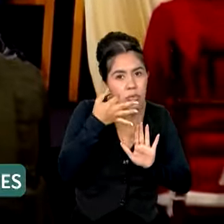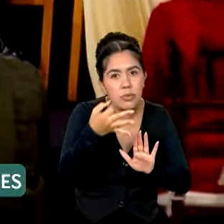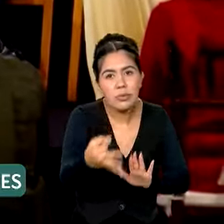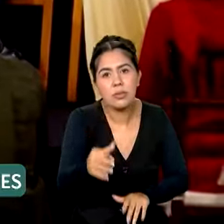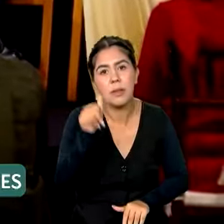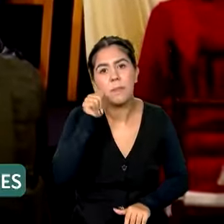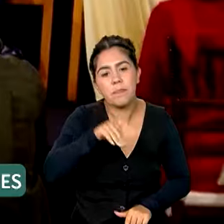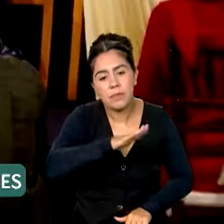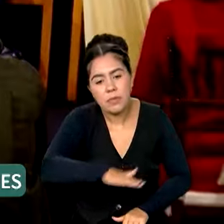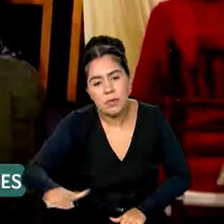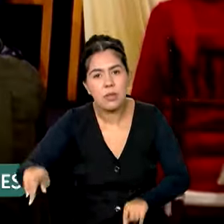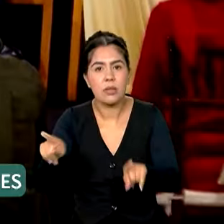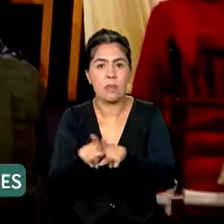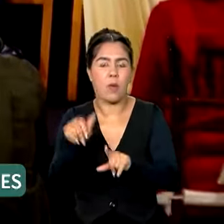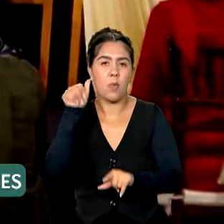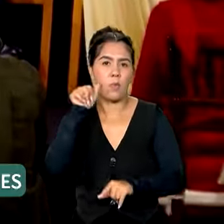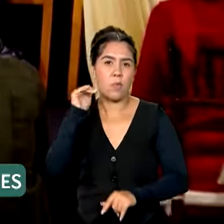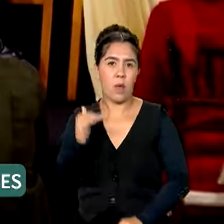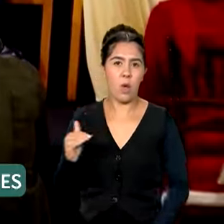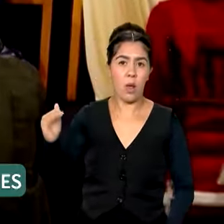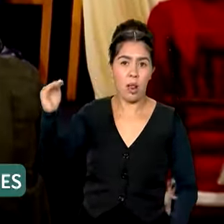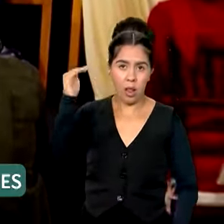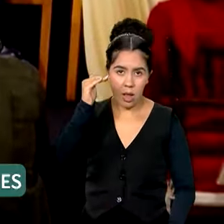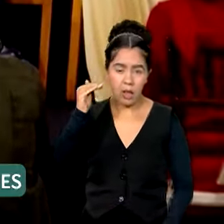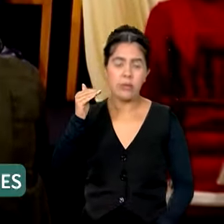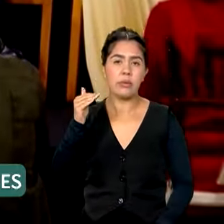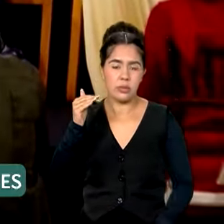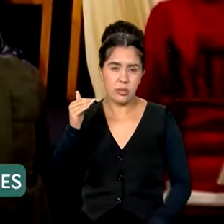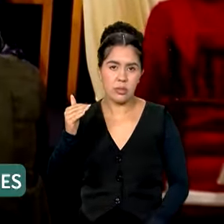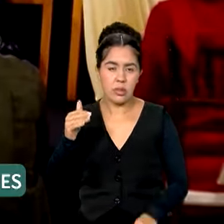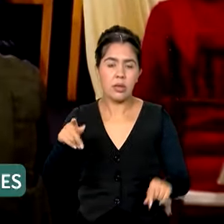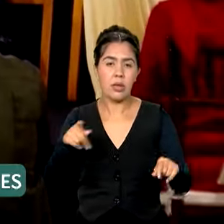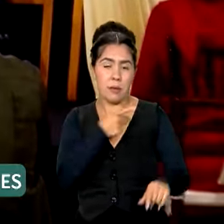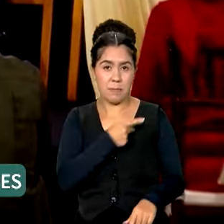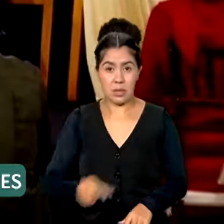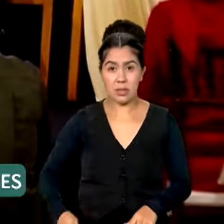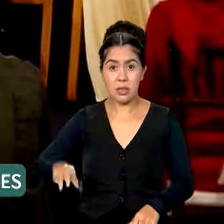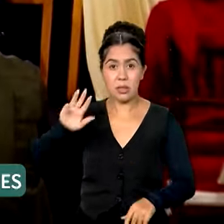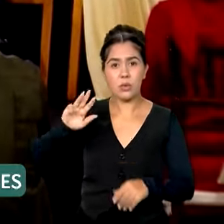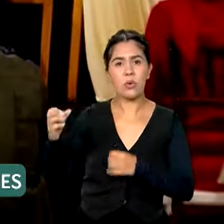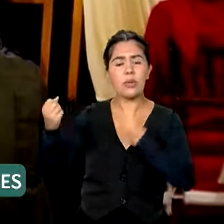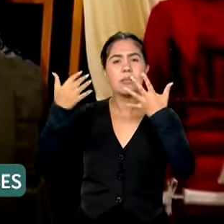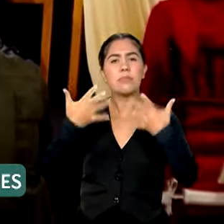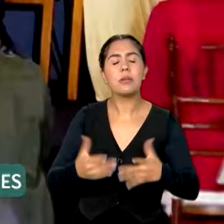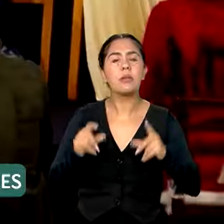para as mulheres. E talvez, quando o presidente Lula assume,